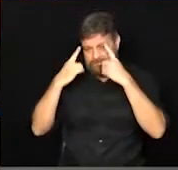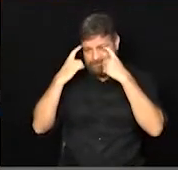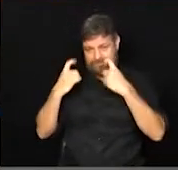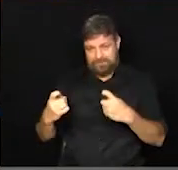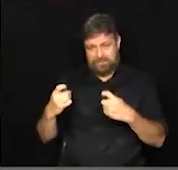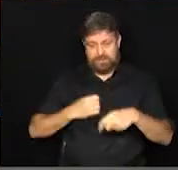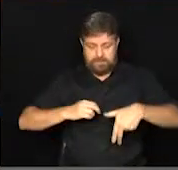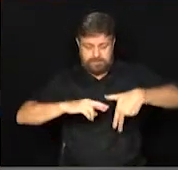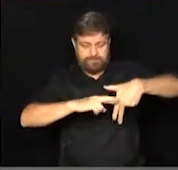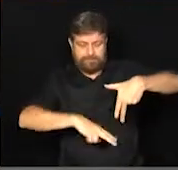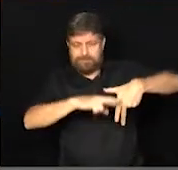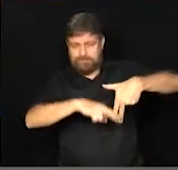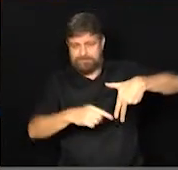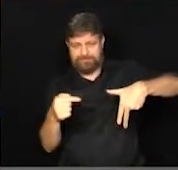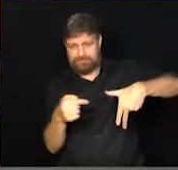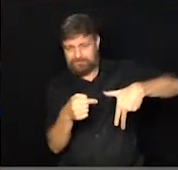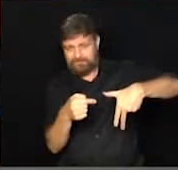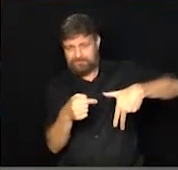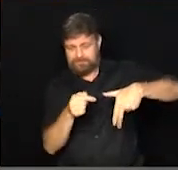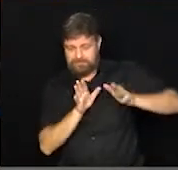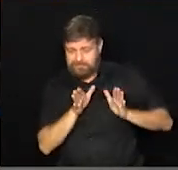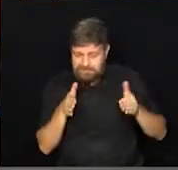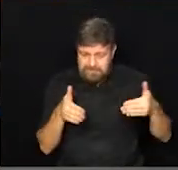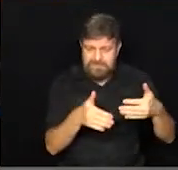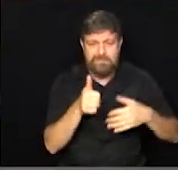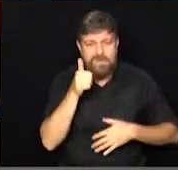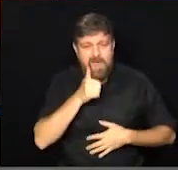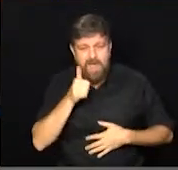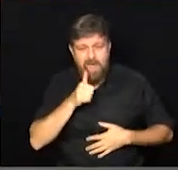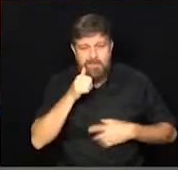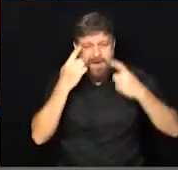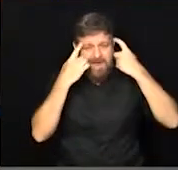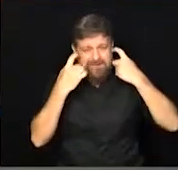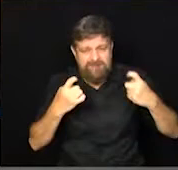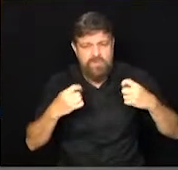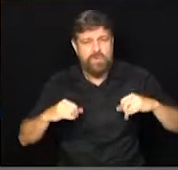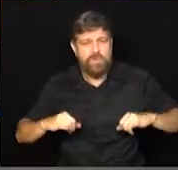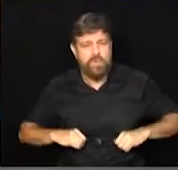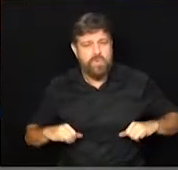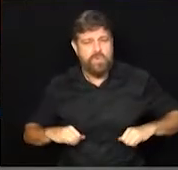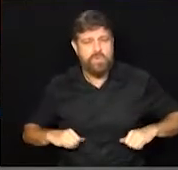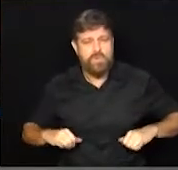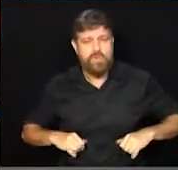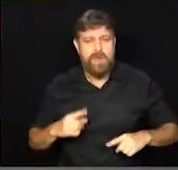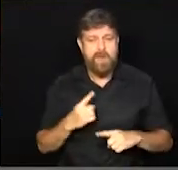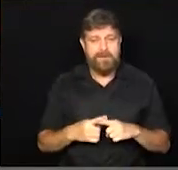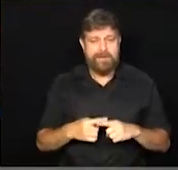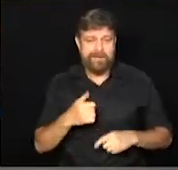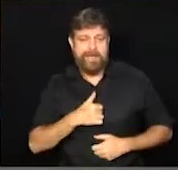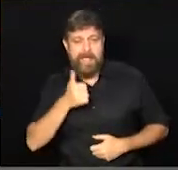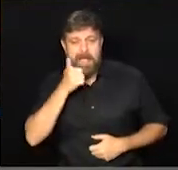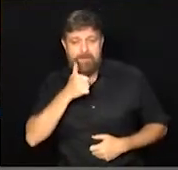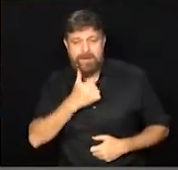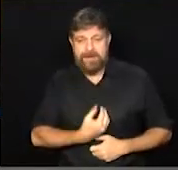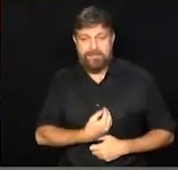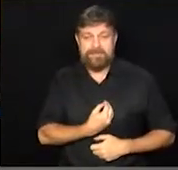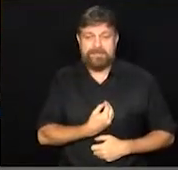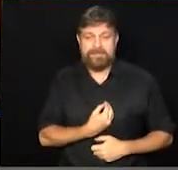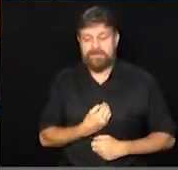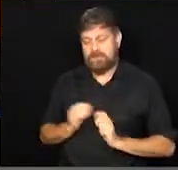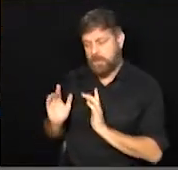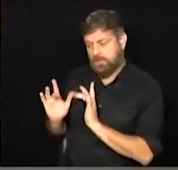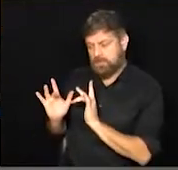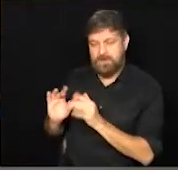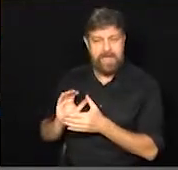de gênero, da violência contra a mulher dentro de relações afetivas, familiares, que é